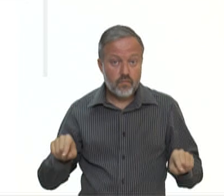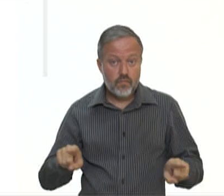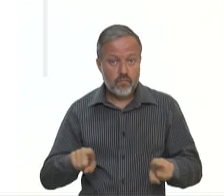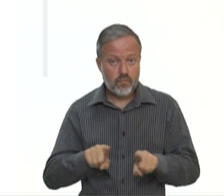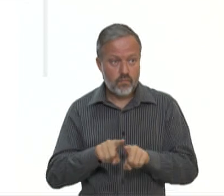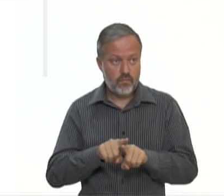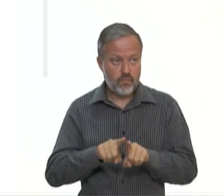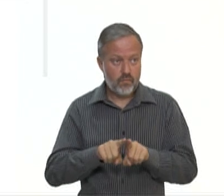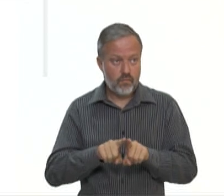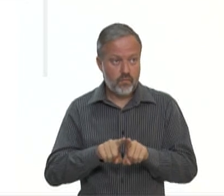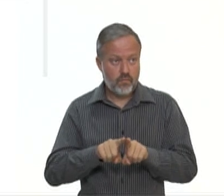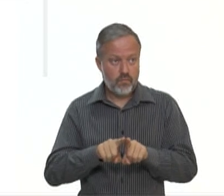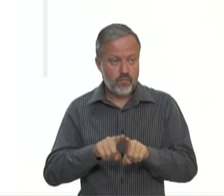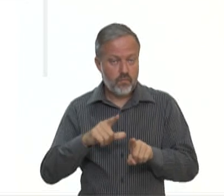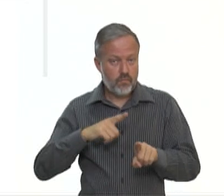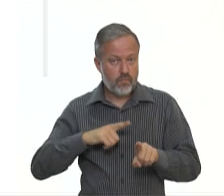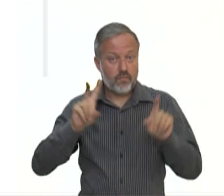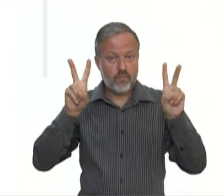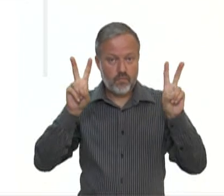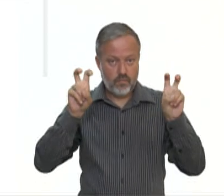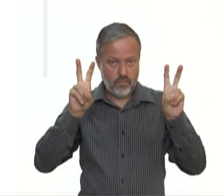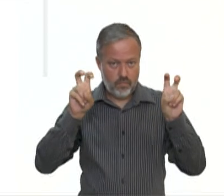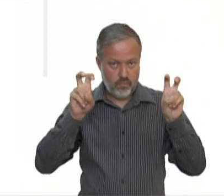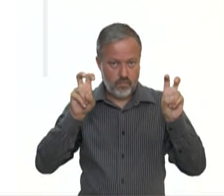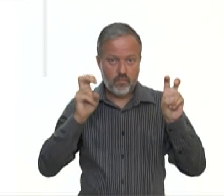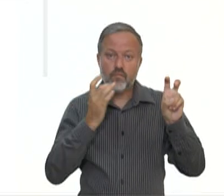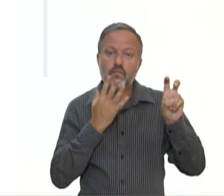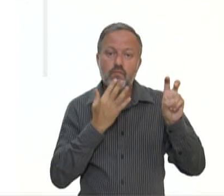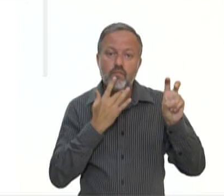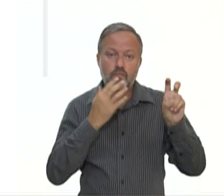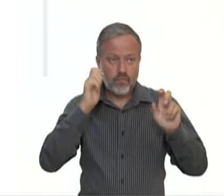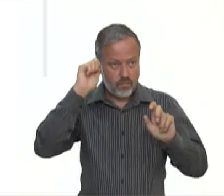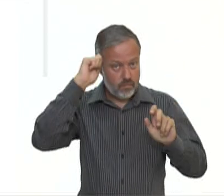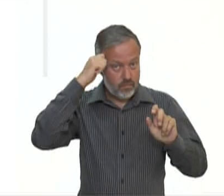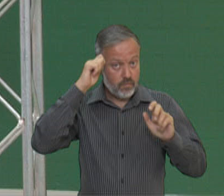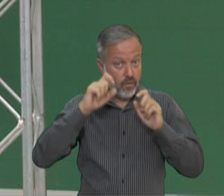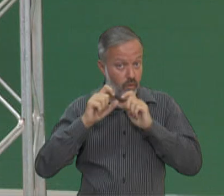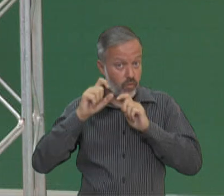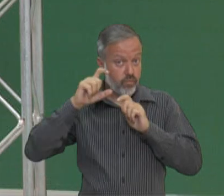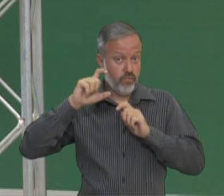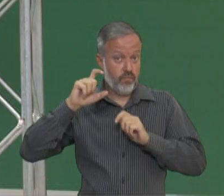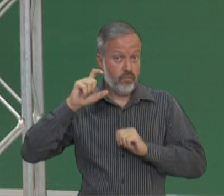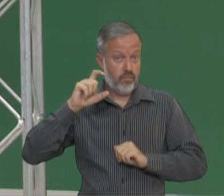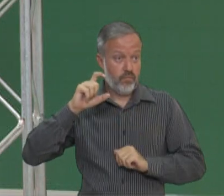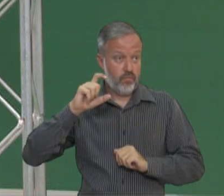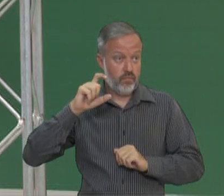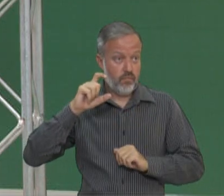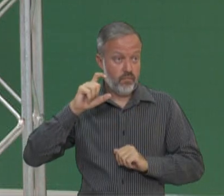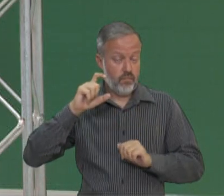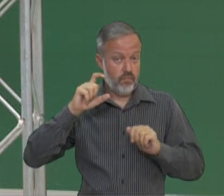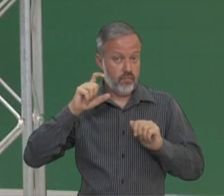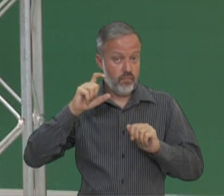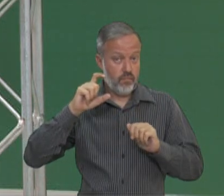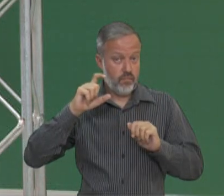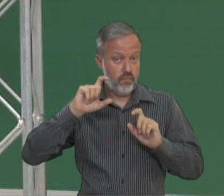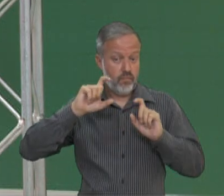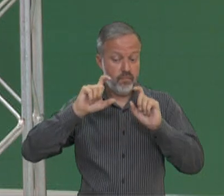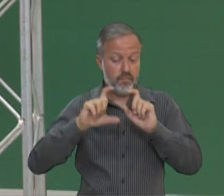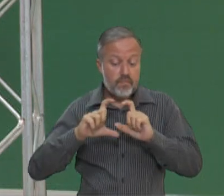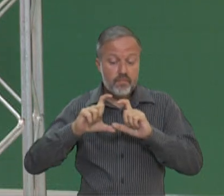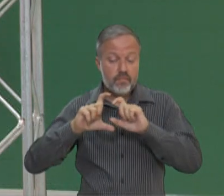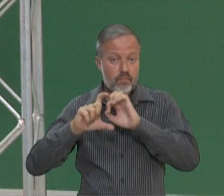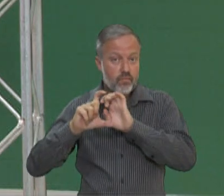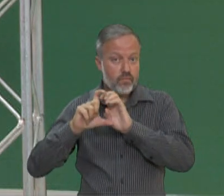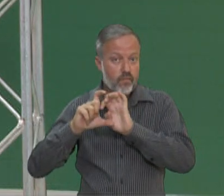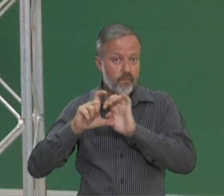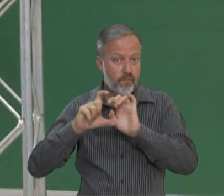temos um título em negrito mais destacado. Nós temos um subtítulo. Isso